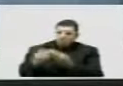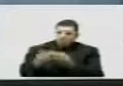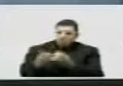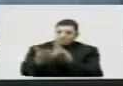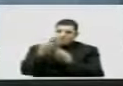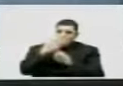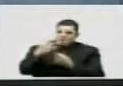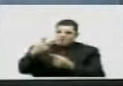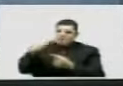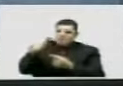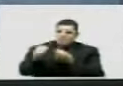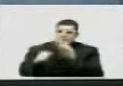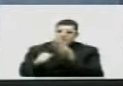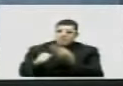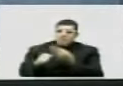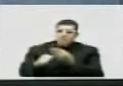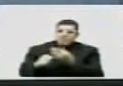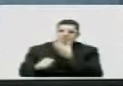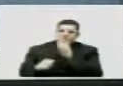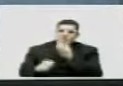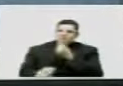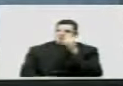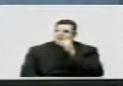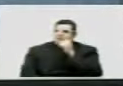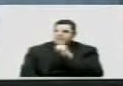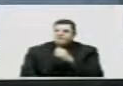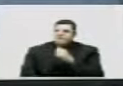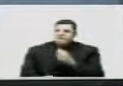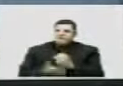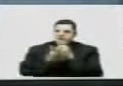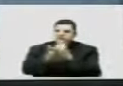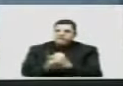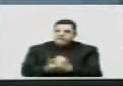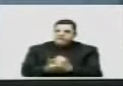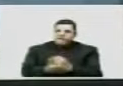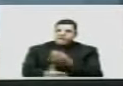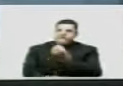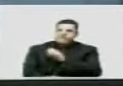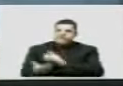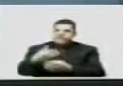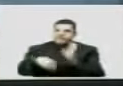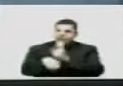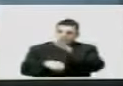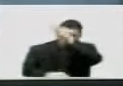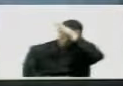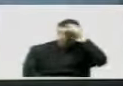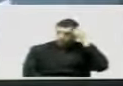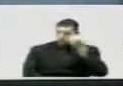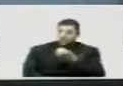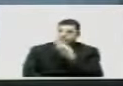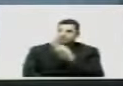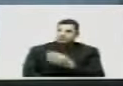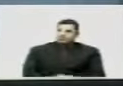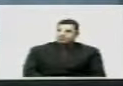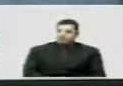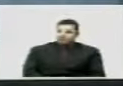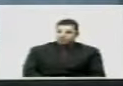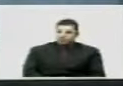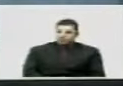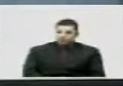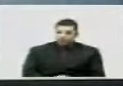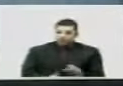a segurança pública e com os homens e mulheres que cuidam da segurança pública no estado do Amazonas.